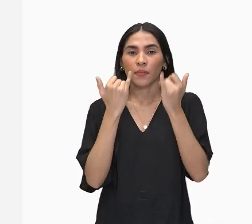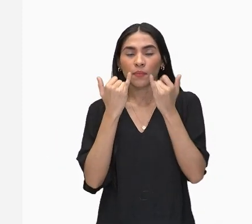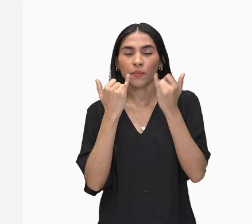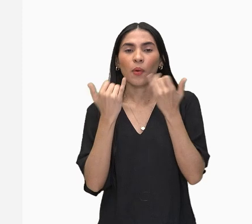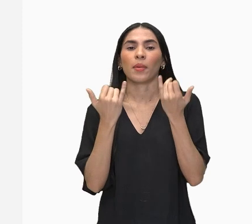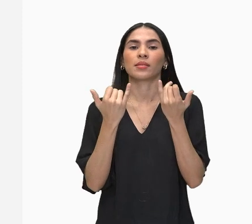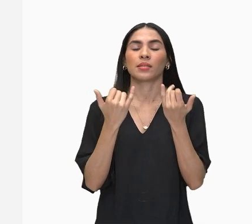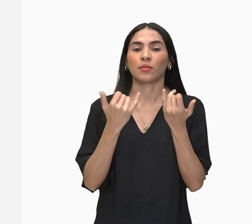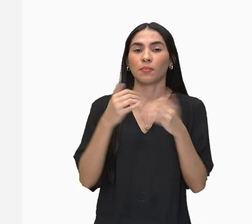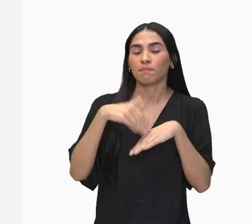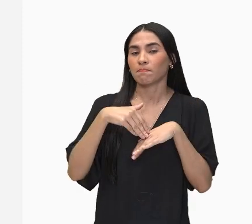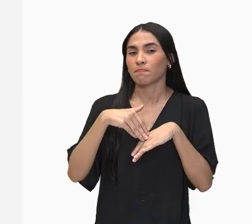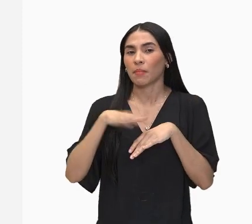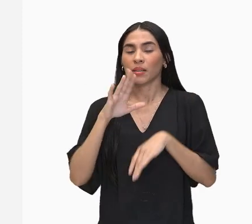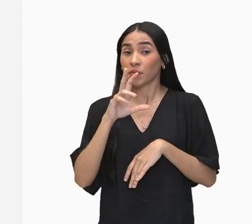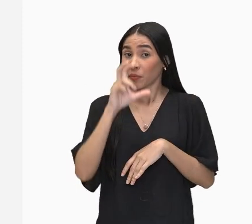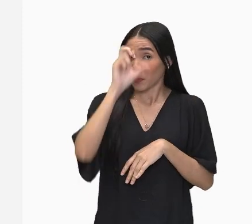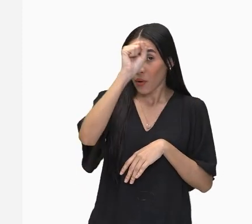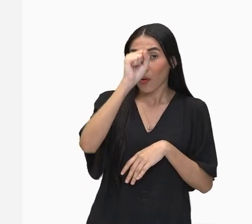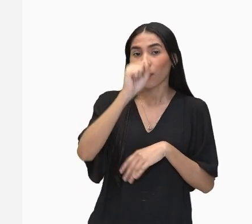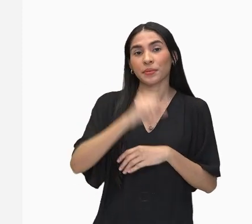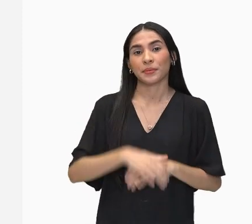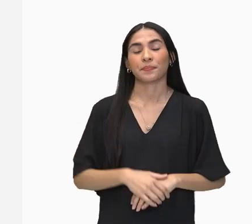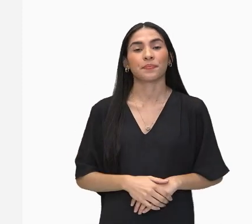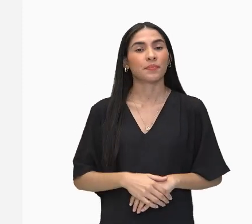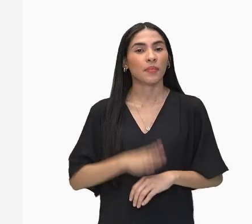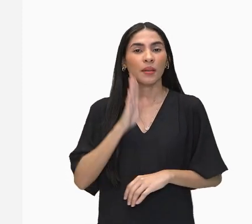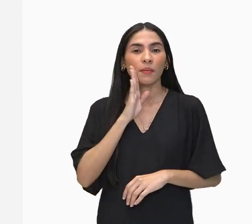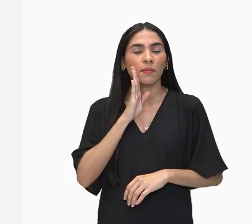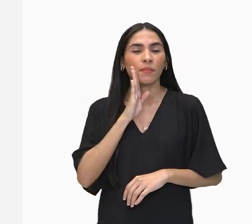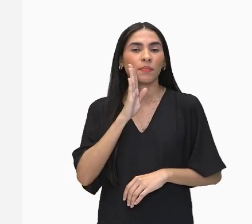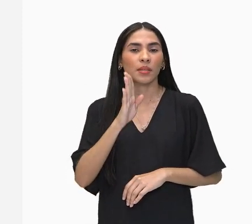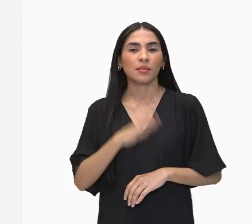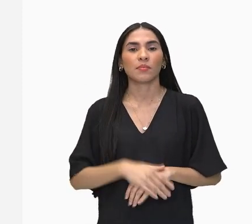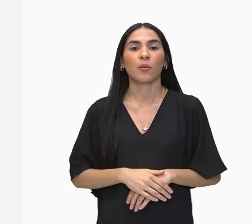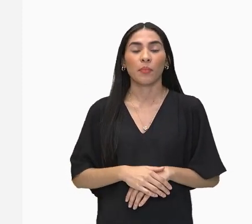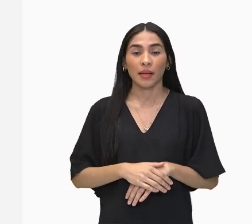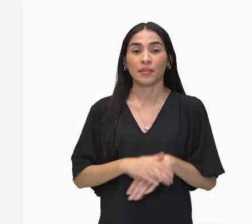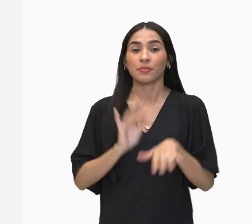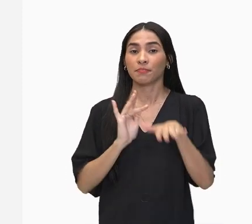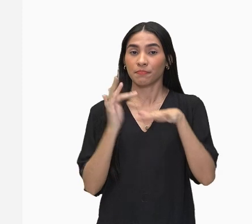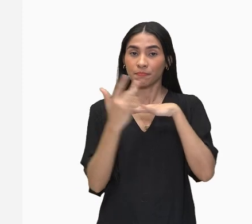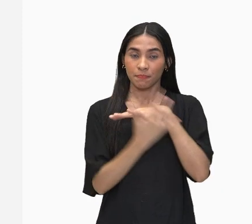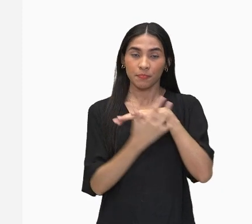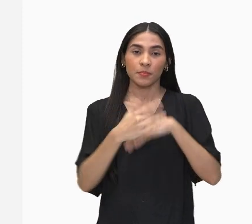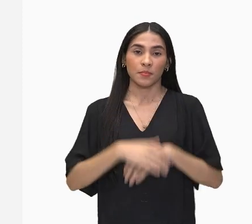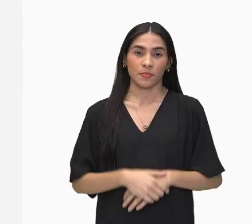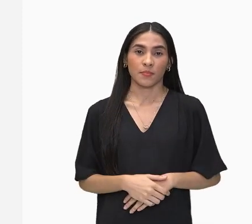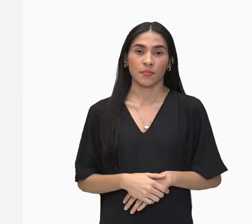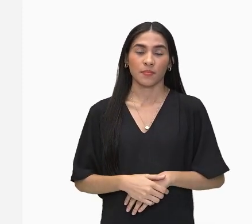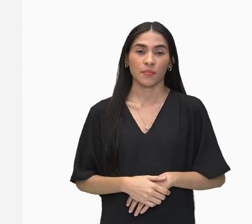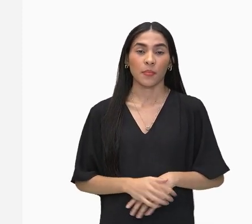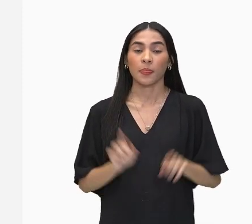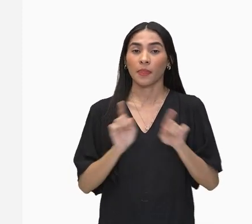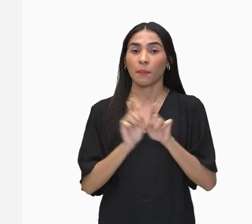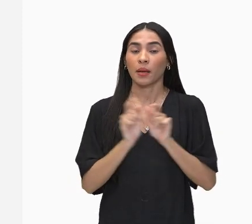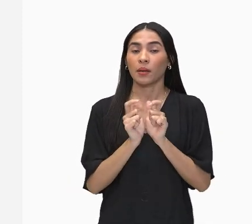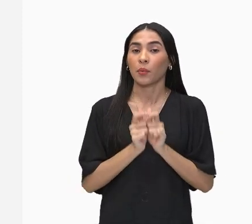que tem se tornando cada vez maiores, principalmente a partir das redes sociais, o